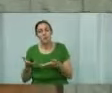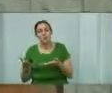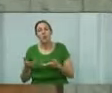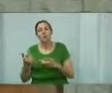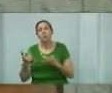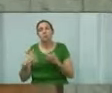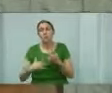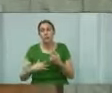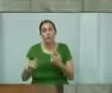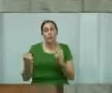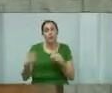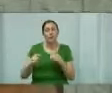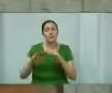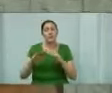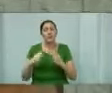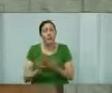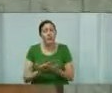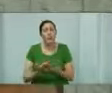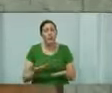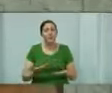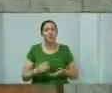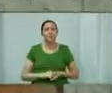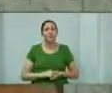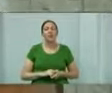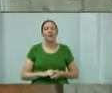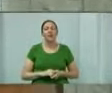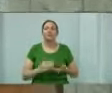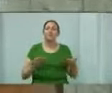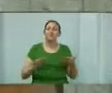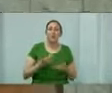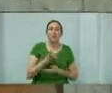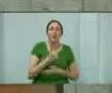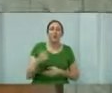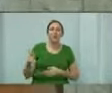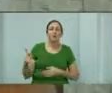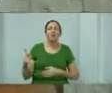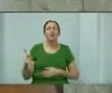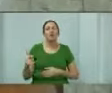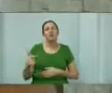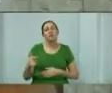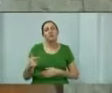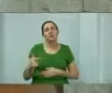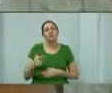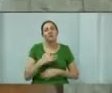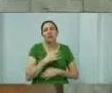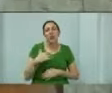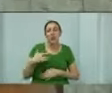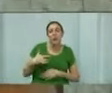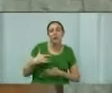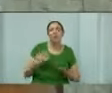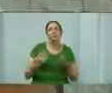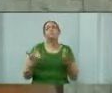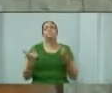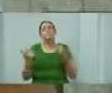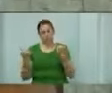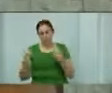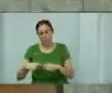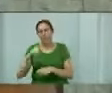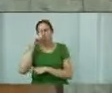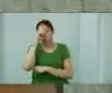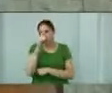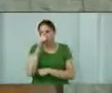creche. Aí depois, olha, agora ele não tem condições de dar um plano de saúde. E qual é que é o plano de saúde? É o Santa Terezinha e a nossa